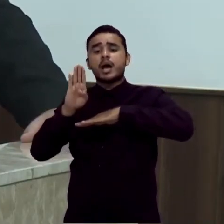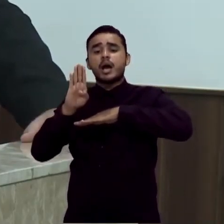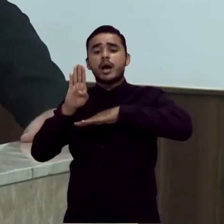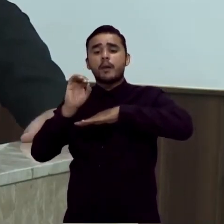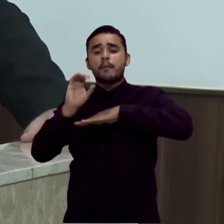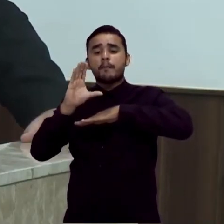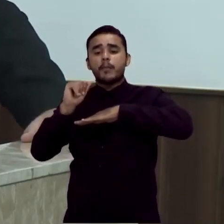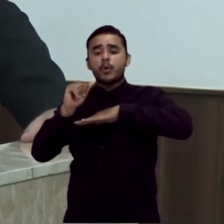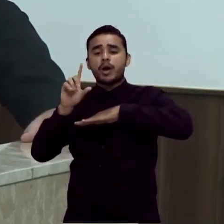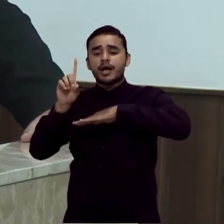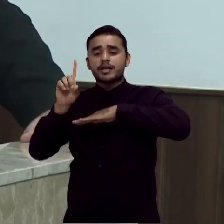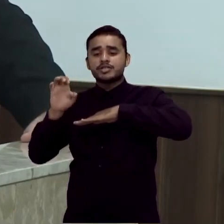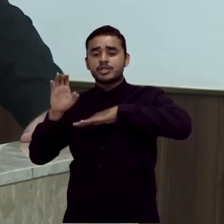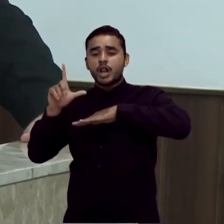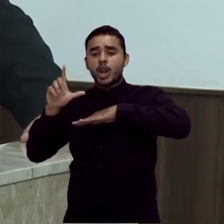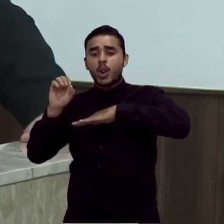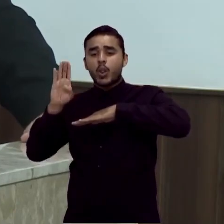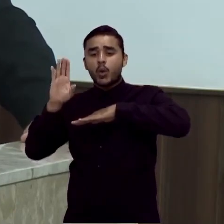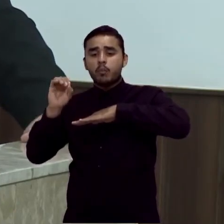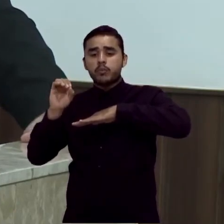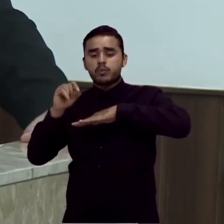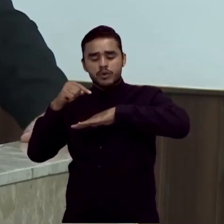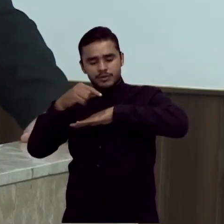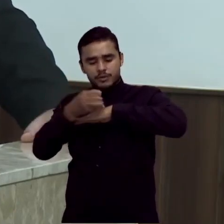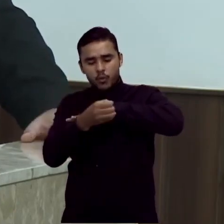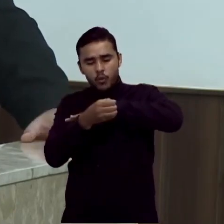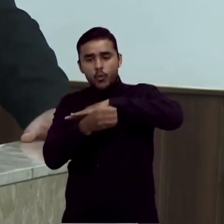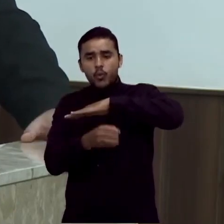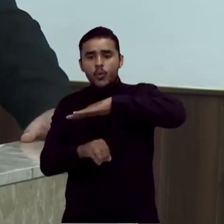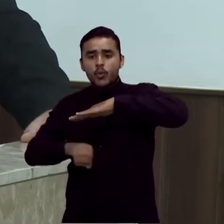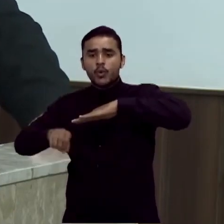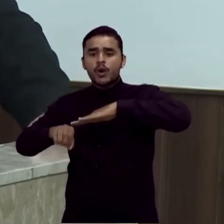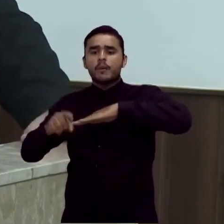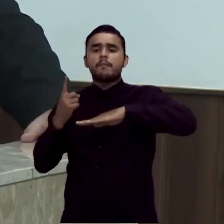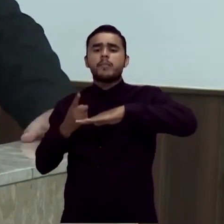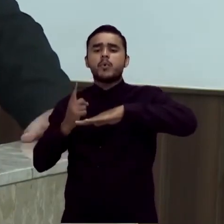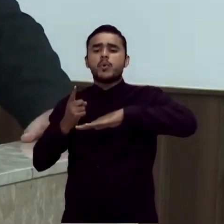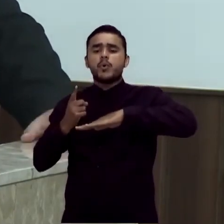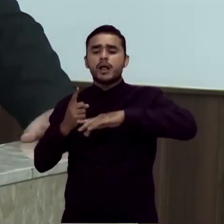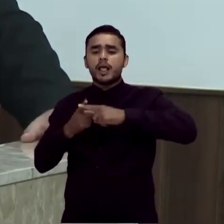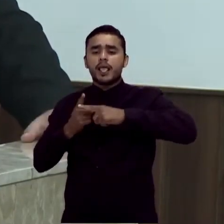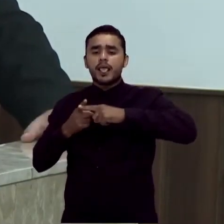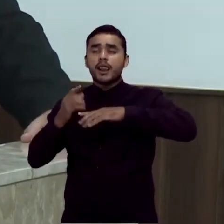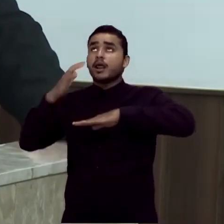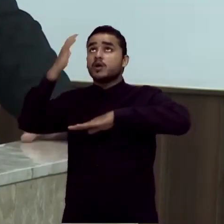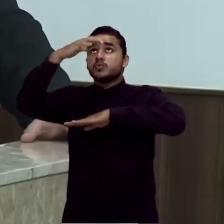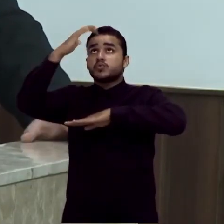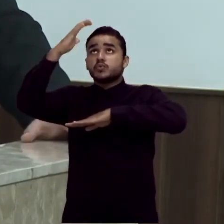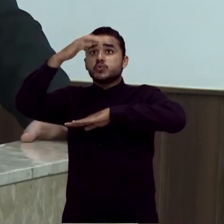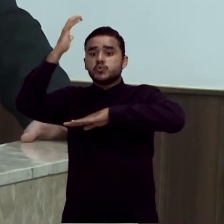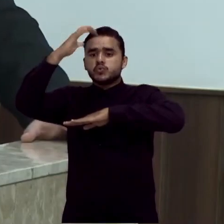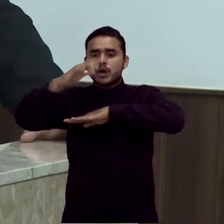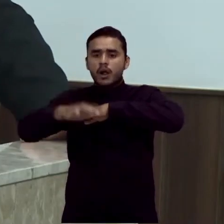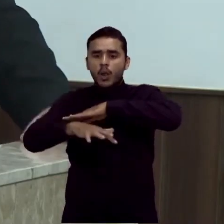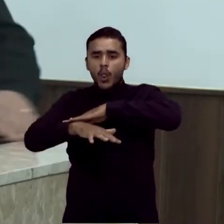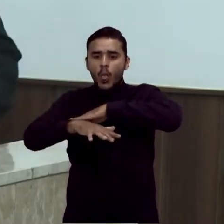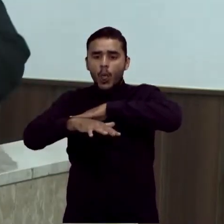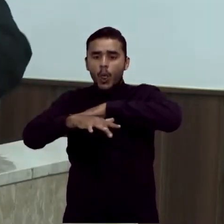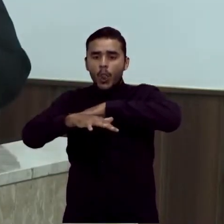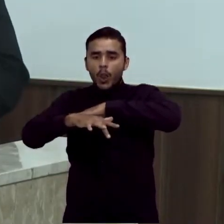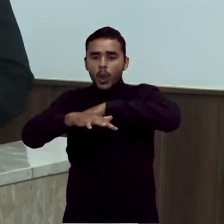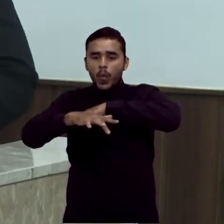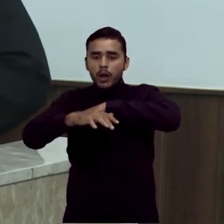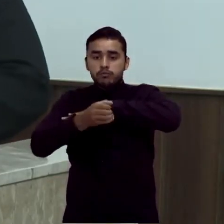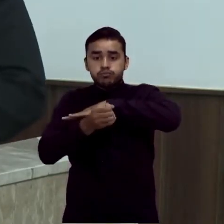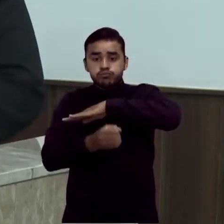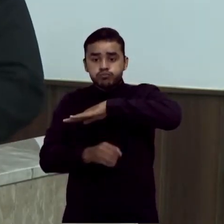que causa alagamento em nossa cidade é porque as bocas de lobo ficam entupidas.